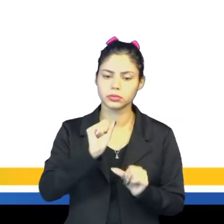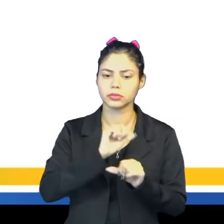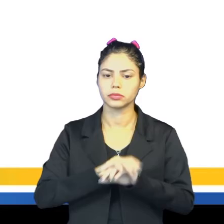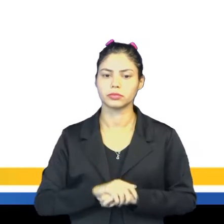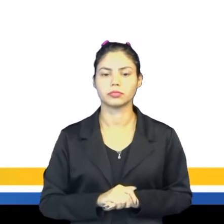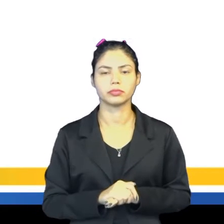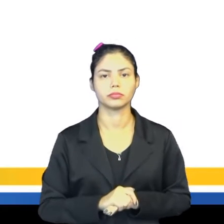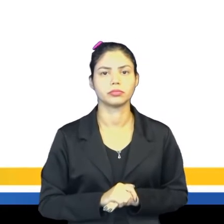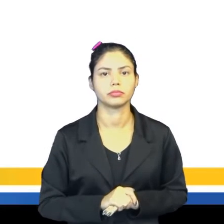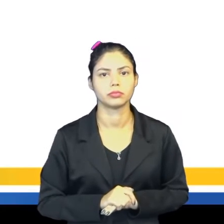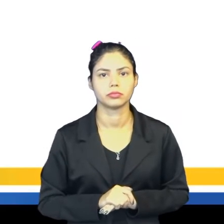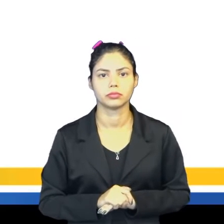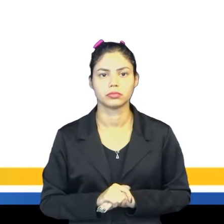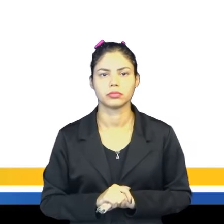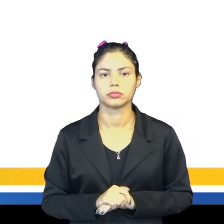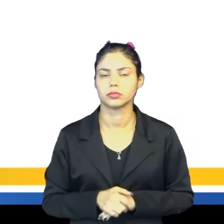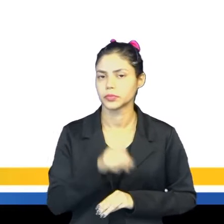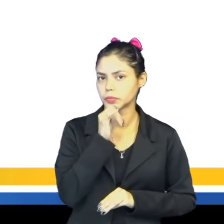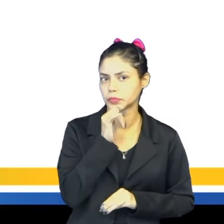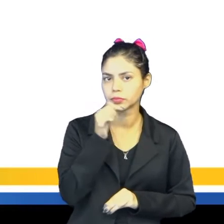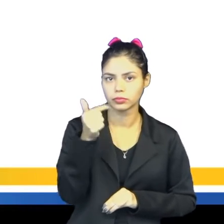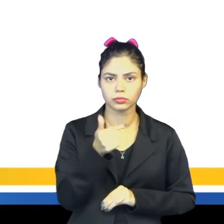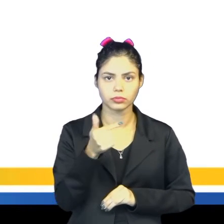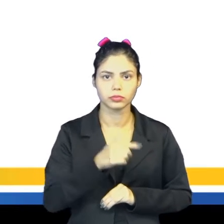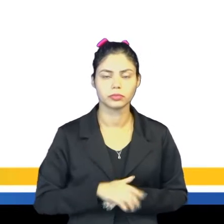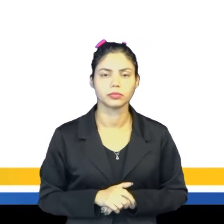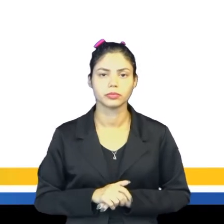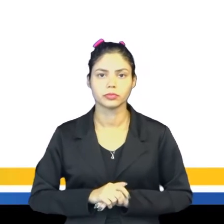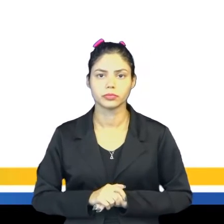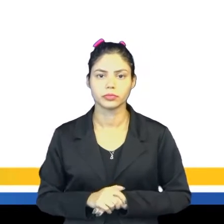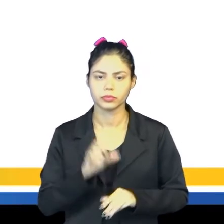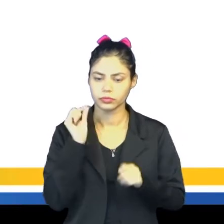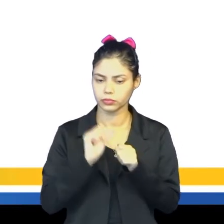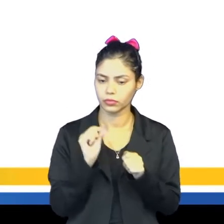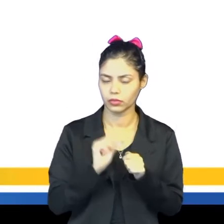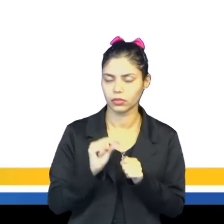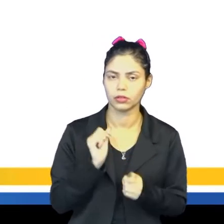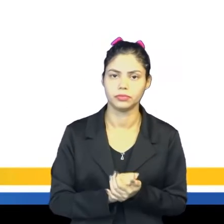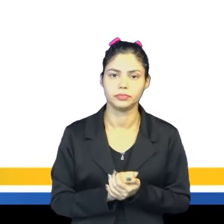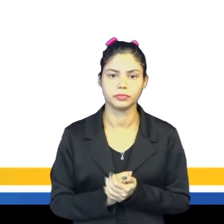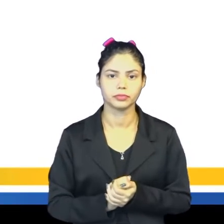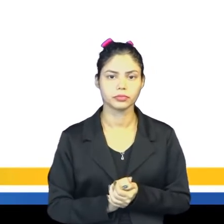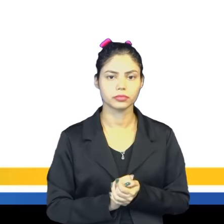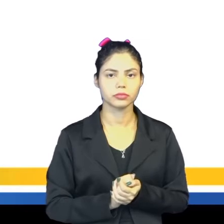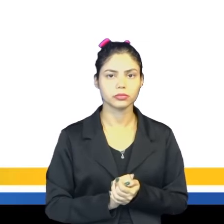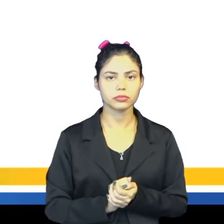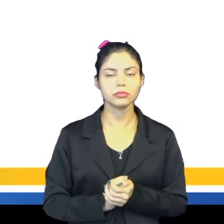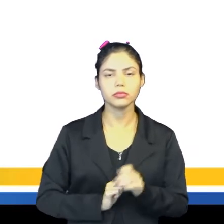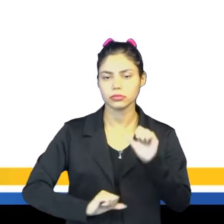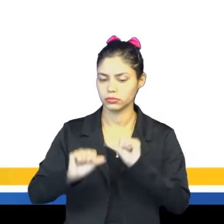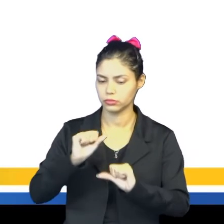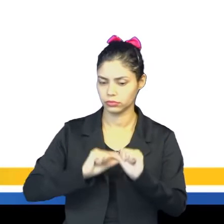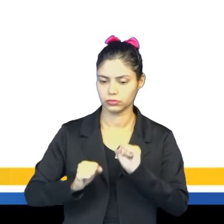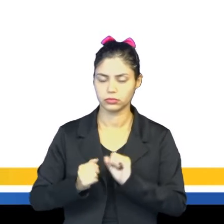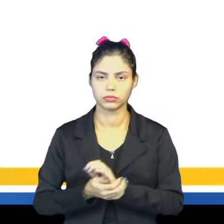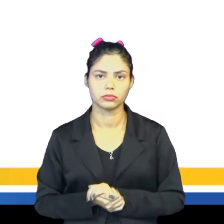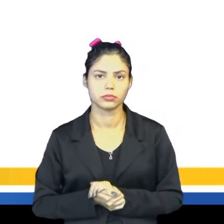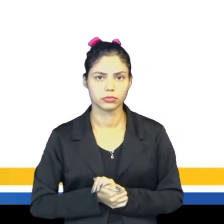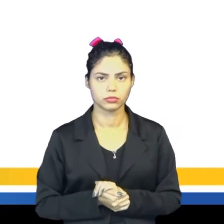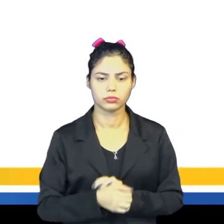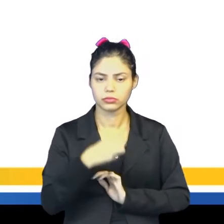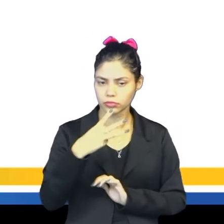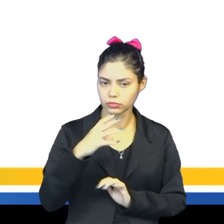transformação. No exemplo 2, faça as seguintes transformações: de